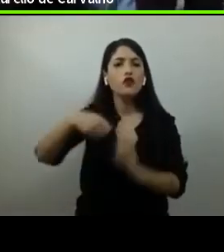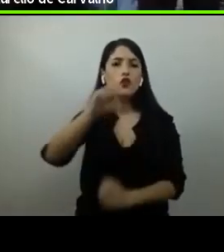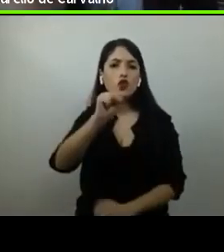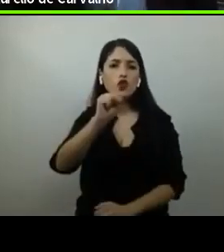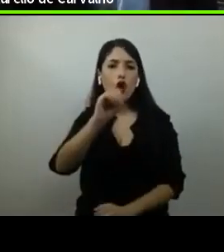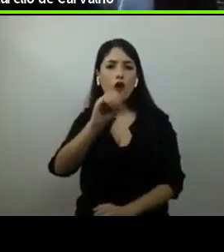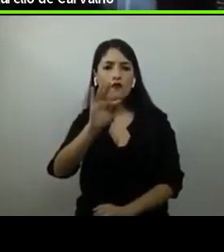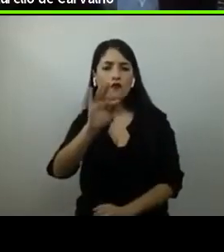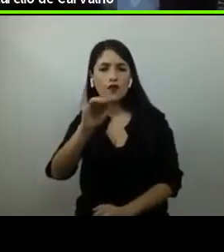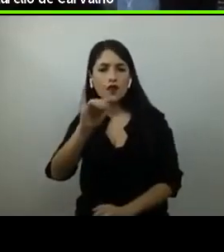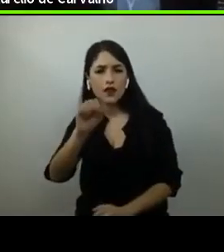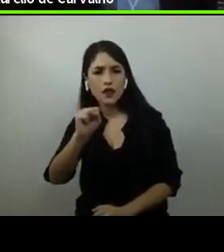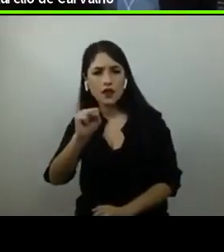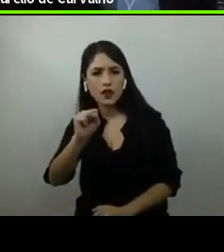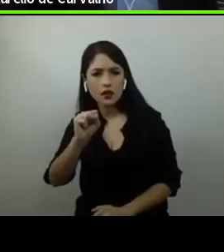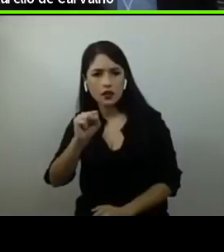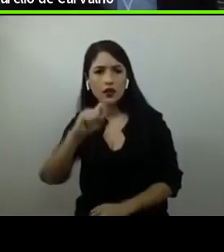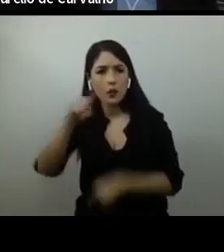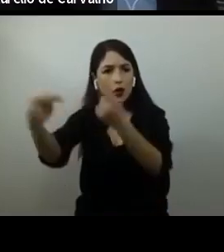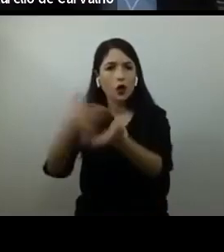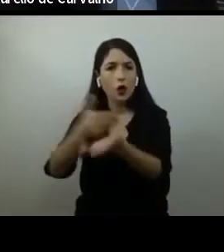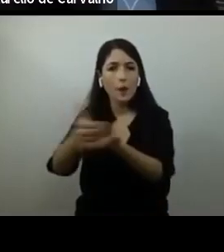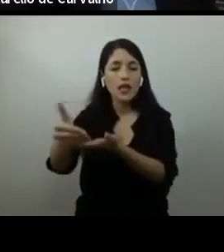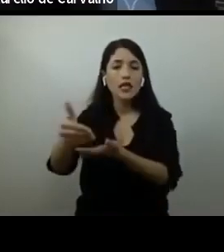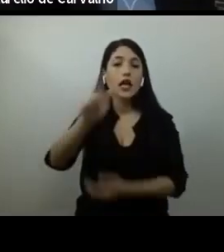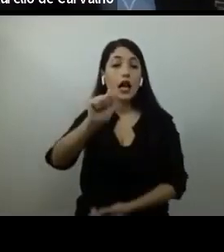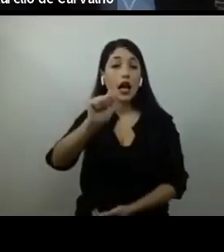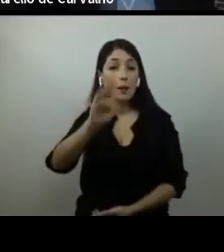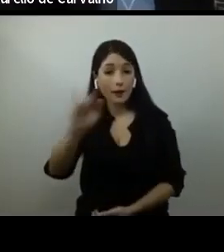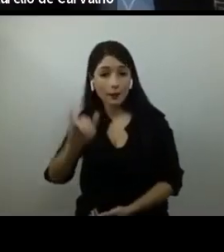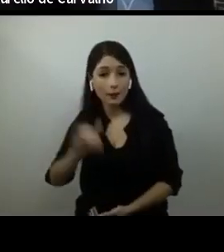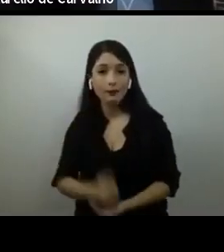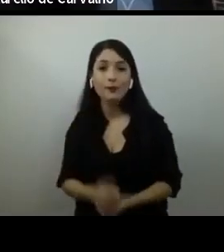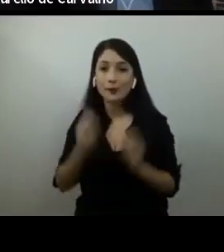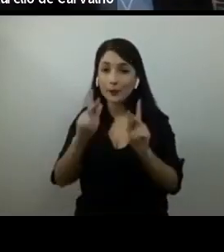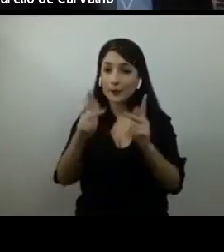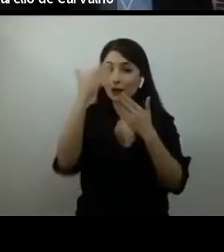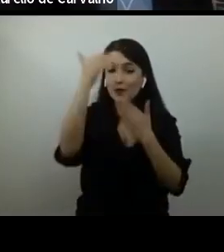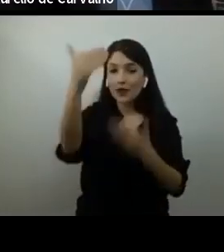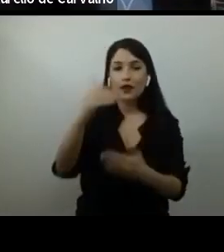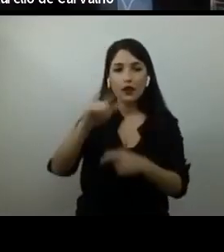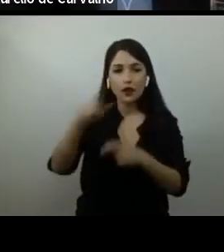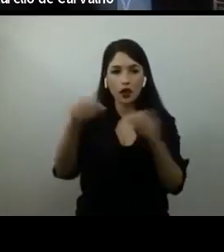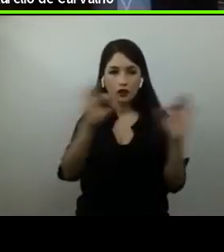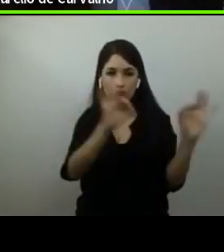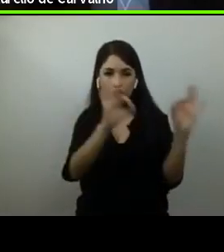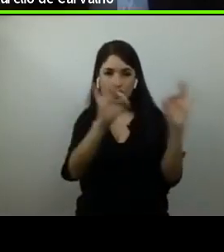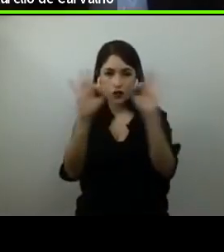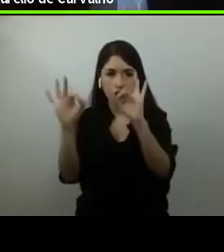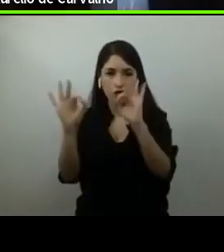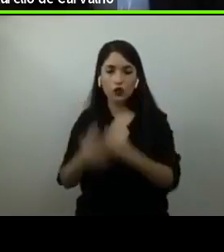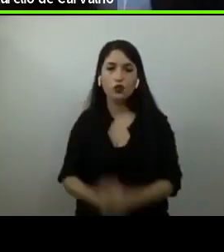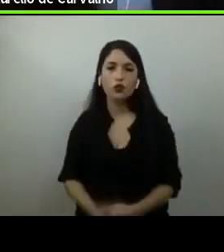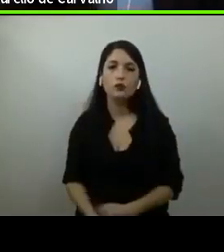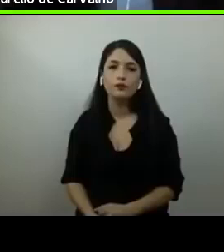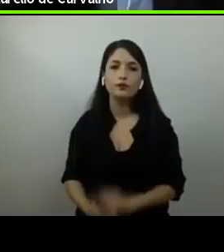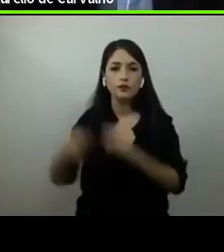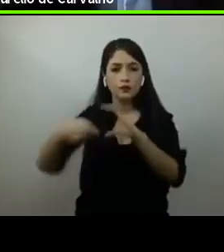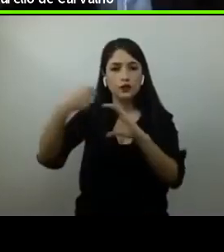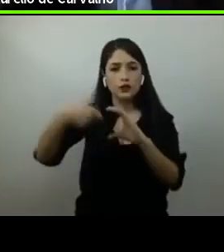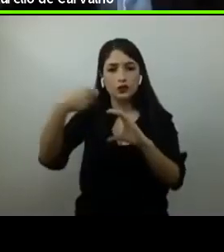gente passa para a Gabi e iniciamos. Obrigado. Vou deixar ele pronto aqui. Já vamos passar ele. Vamos lá. Maravilha, obrigado, querido.